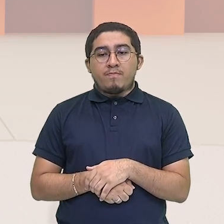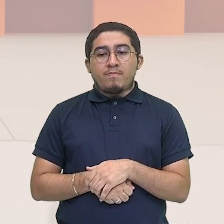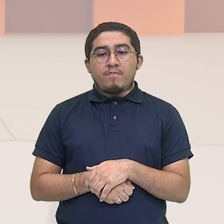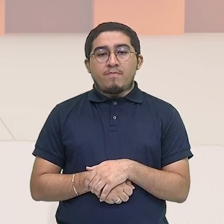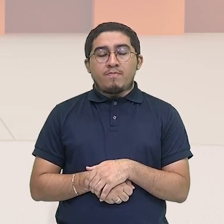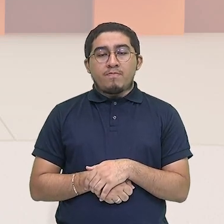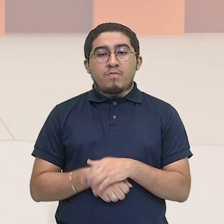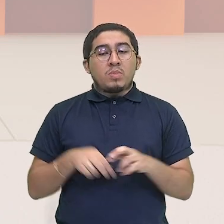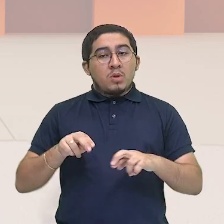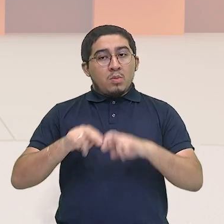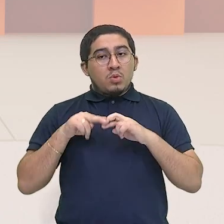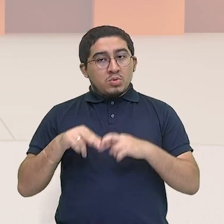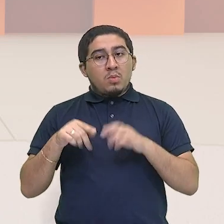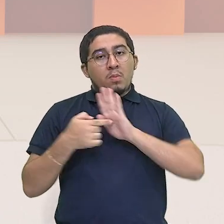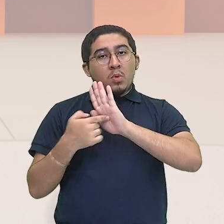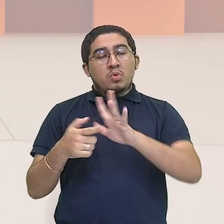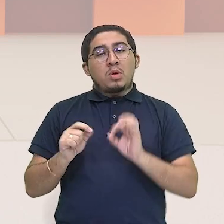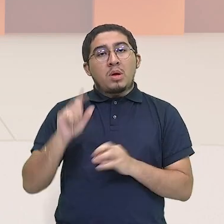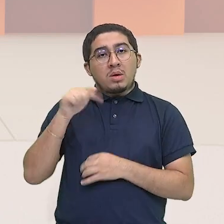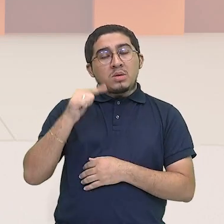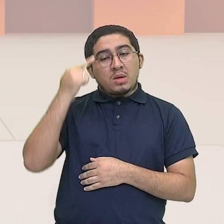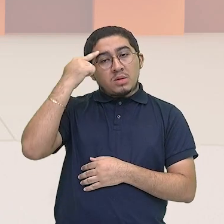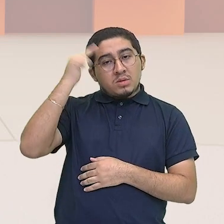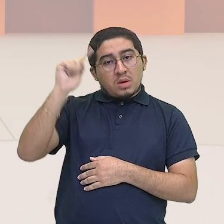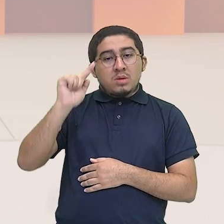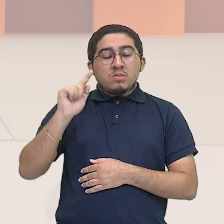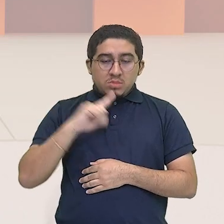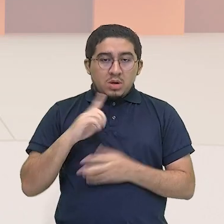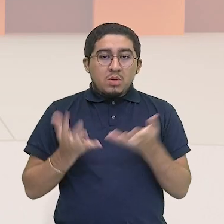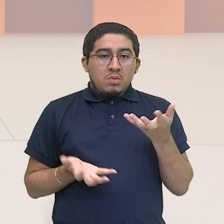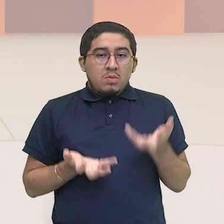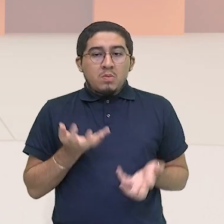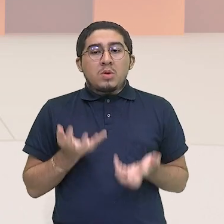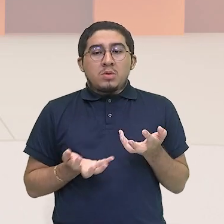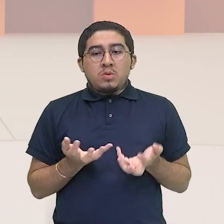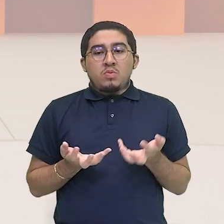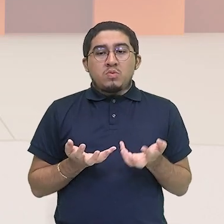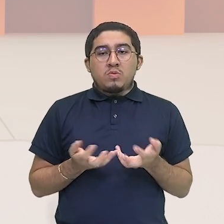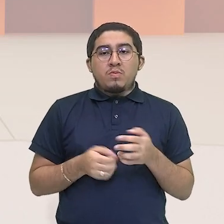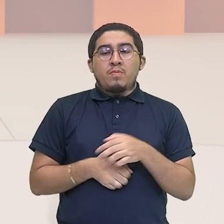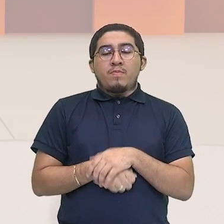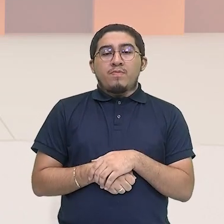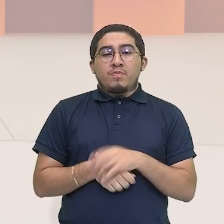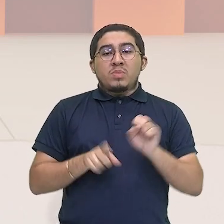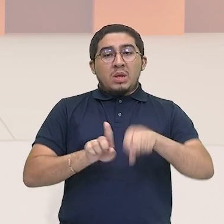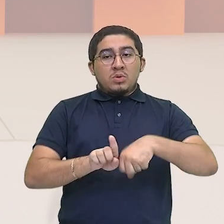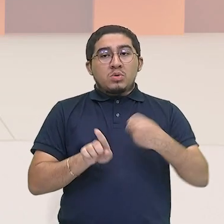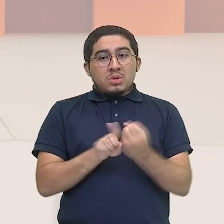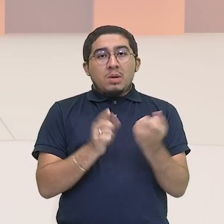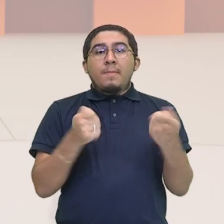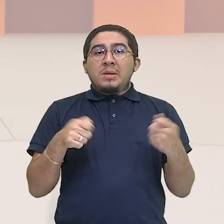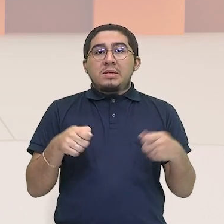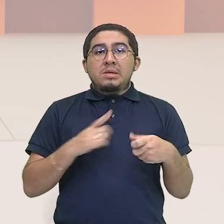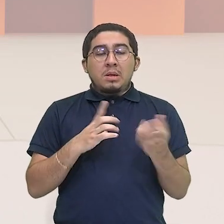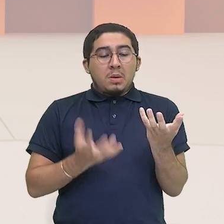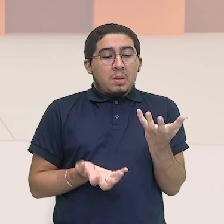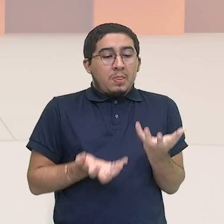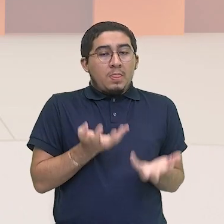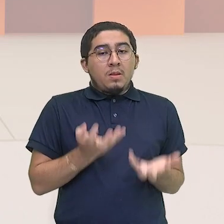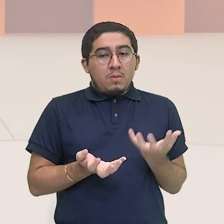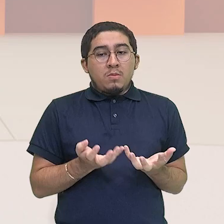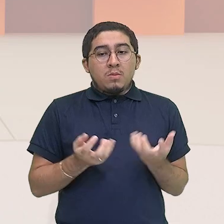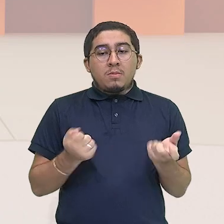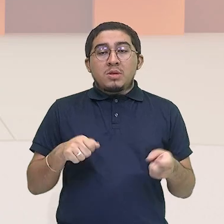trazer essa ideia aí da chamada harmonia funcional, né? A sociedade precisa ser harmônica, ela precisa